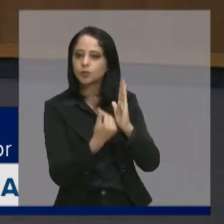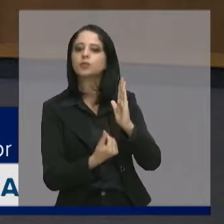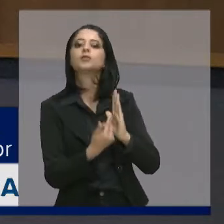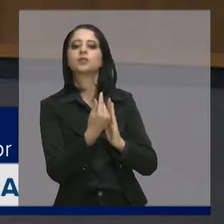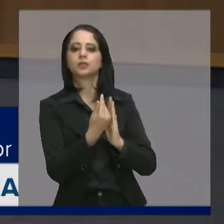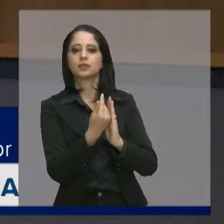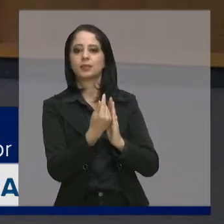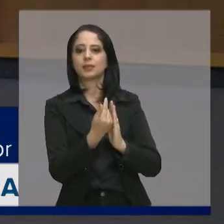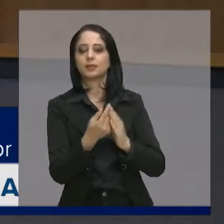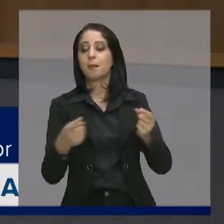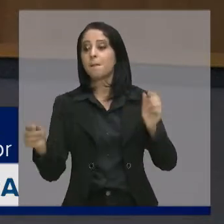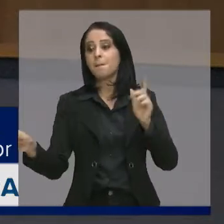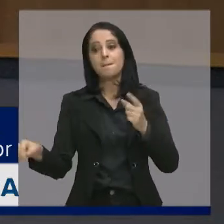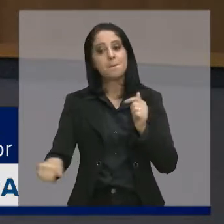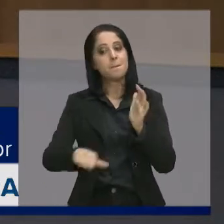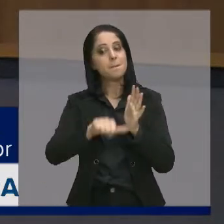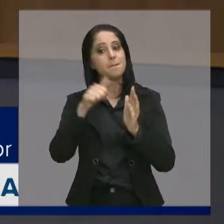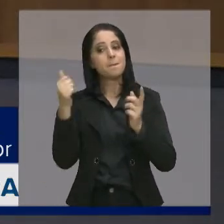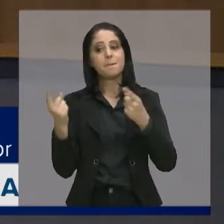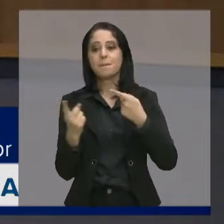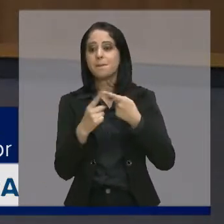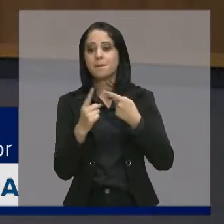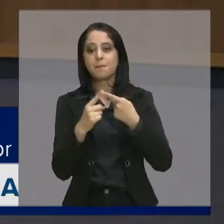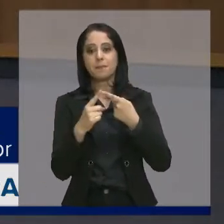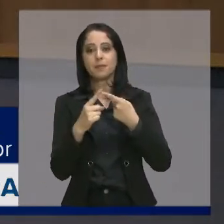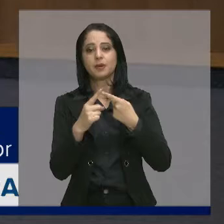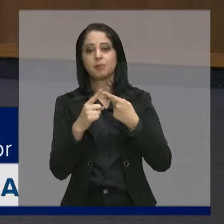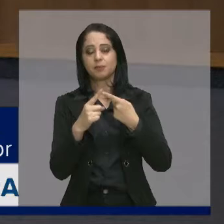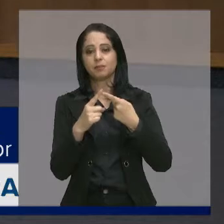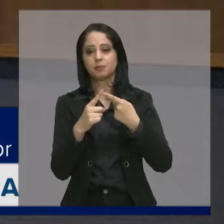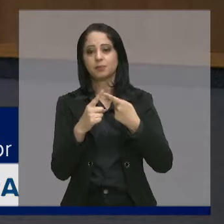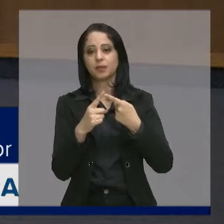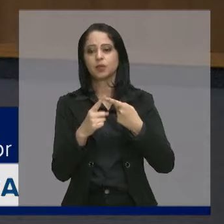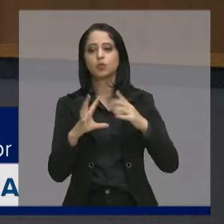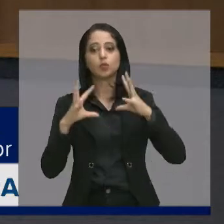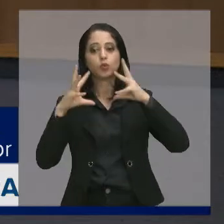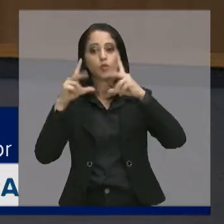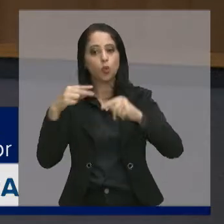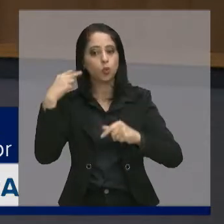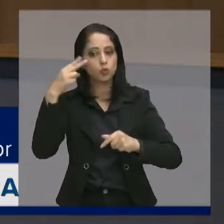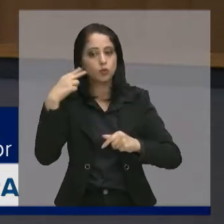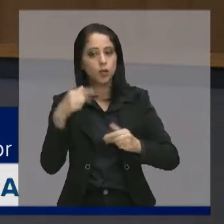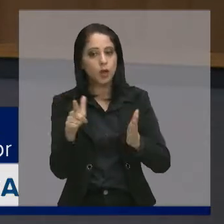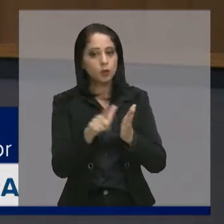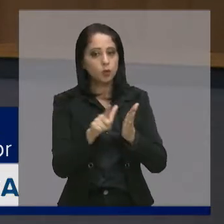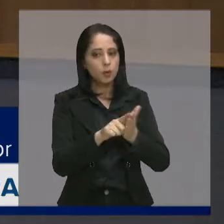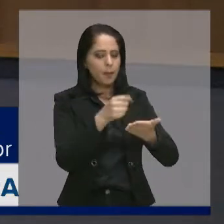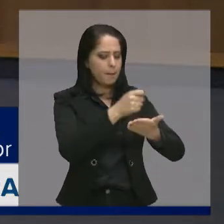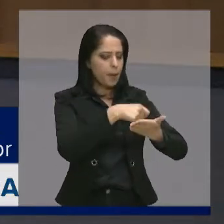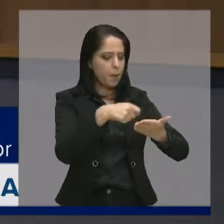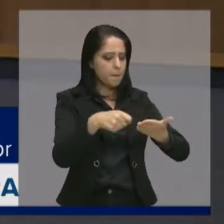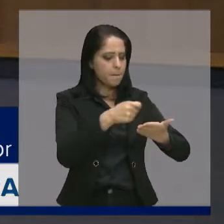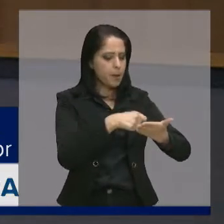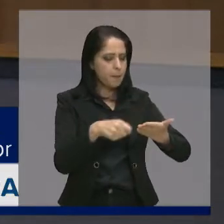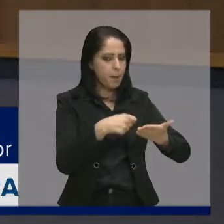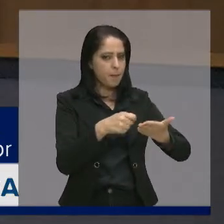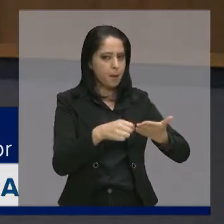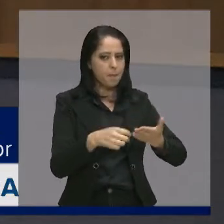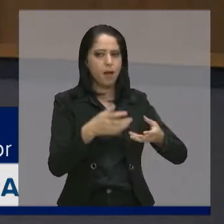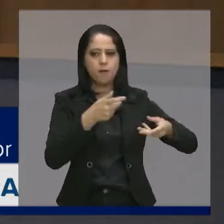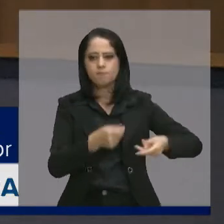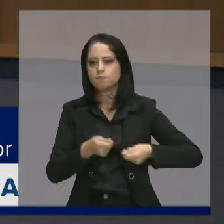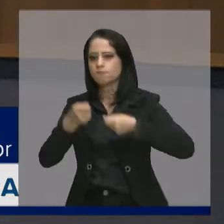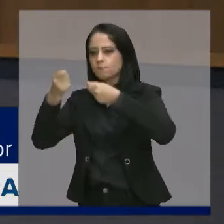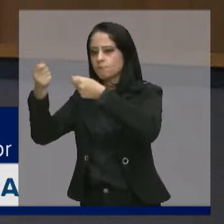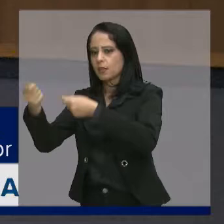gente faça, elabore esse requerimento, que seja aprovado e assinado por todos e que possamos levar na direção do INPE para